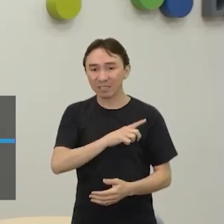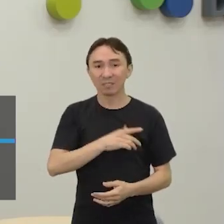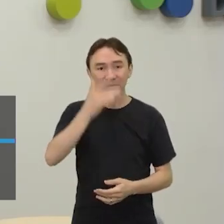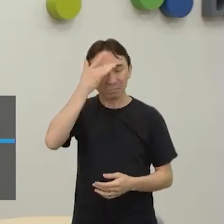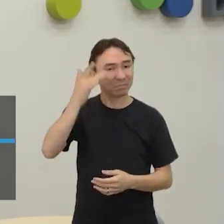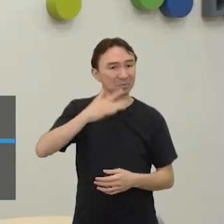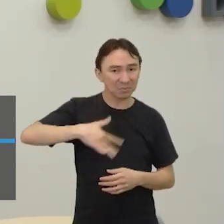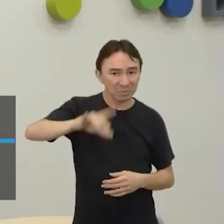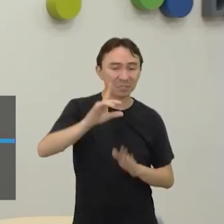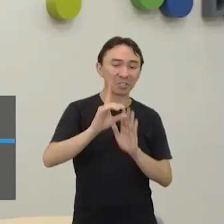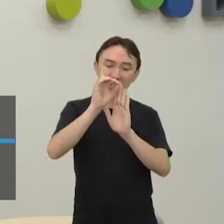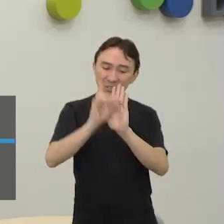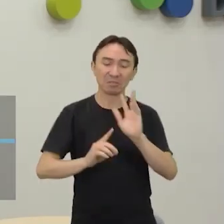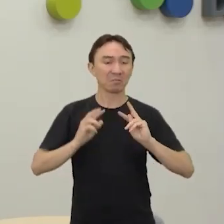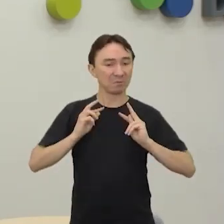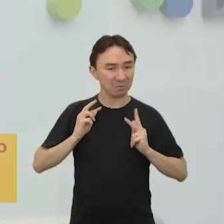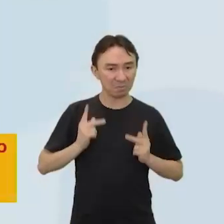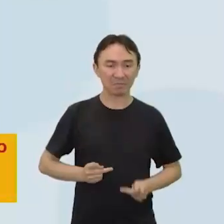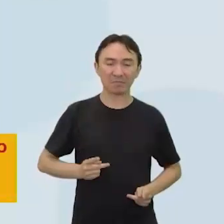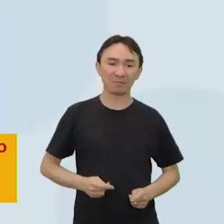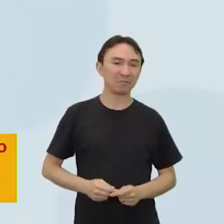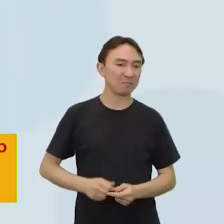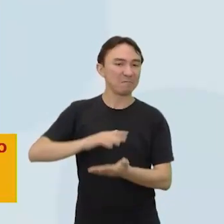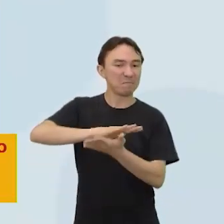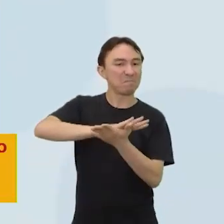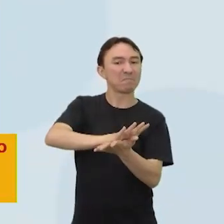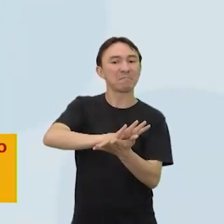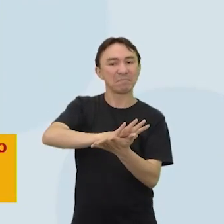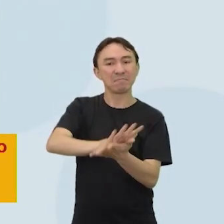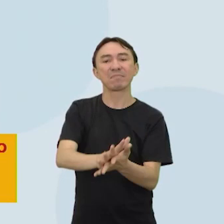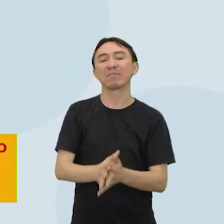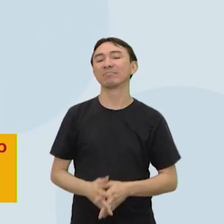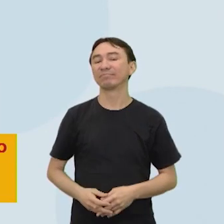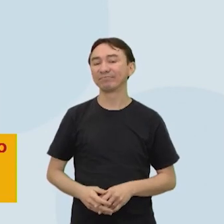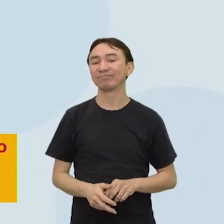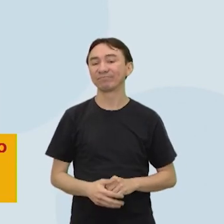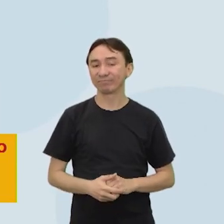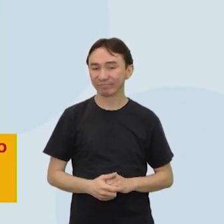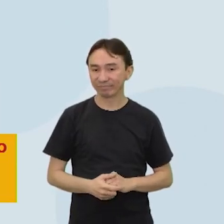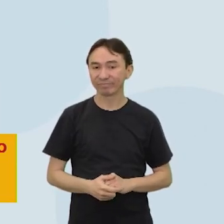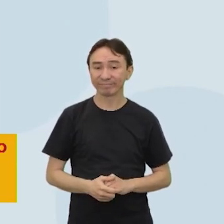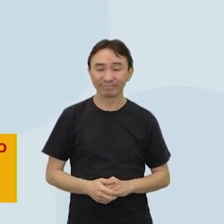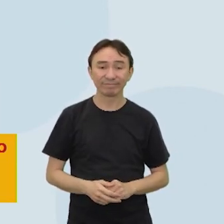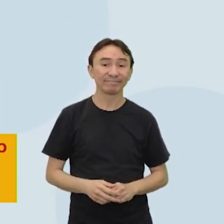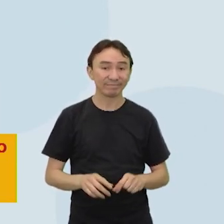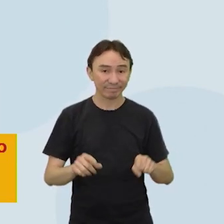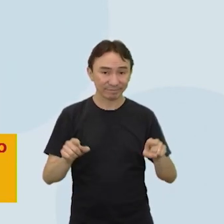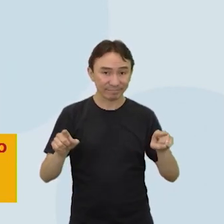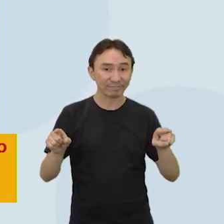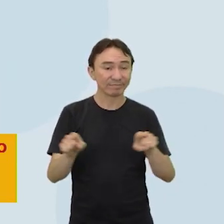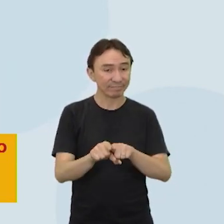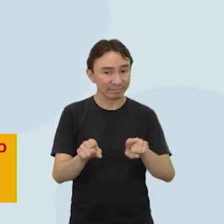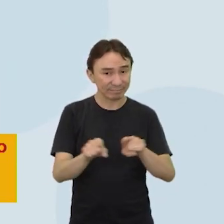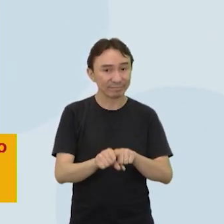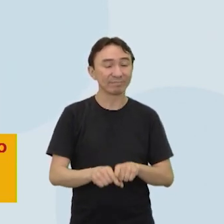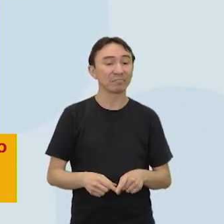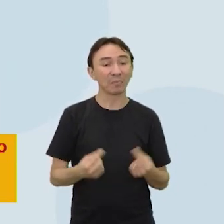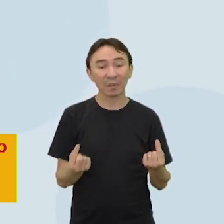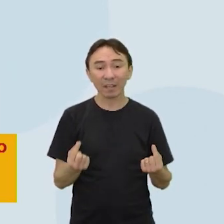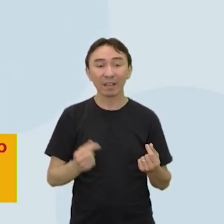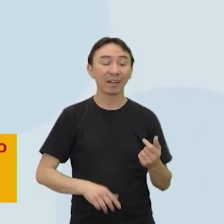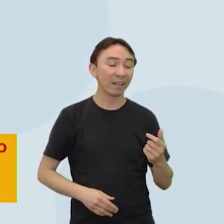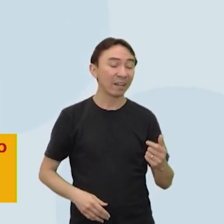liberdade e os direitos humanos. Continuando aqui, o ambiente acadêmico, principalmente da formação